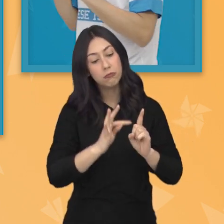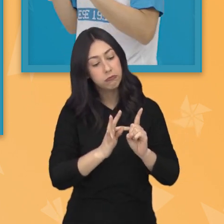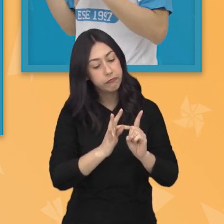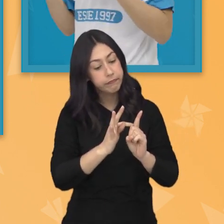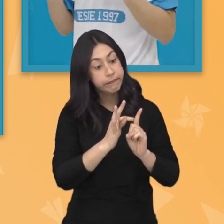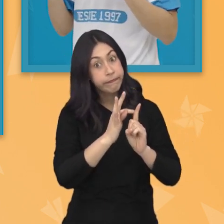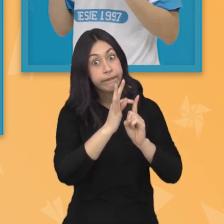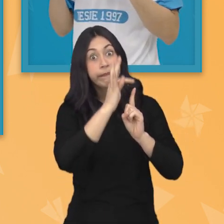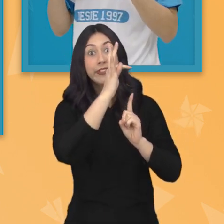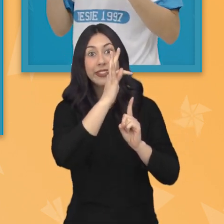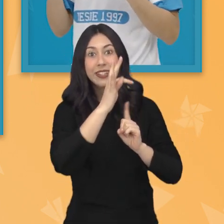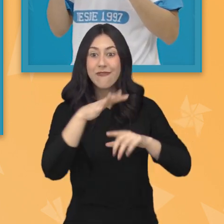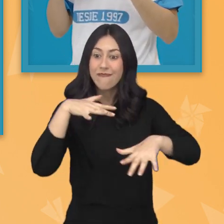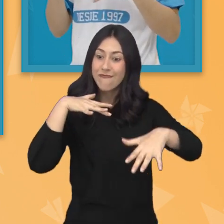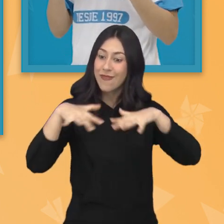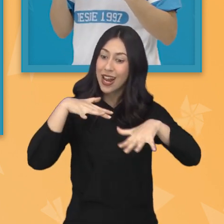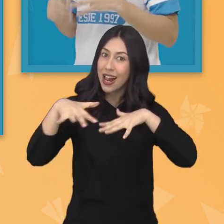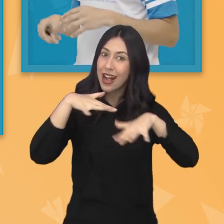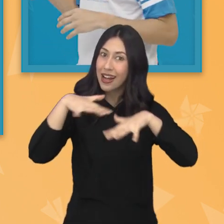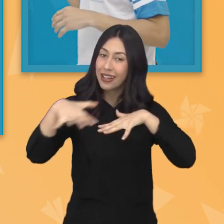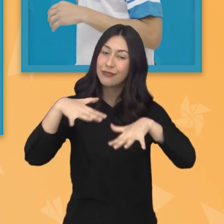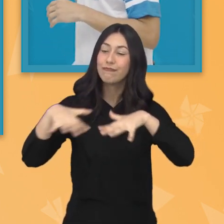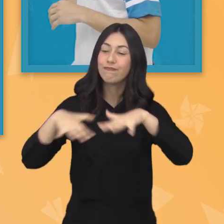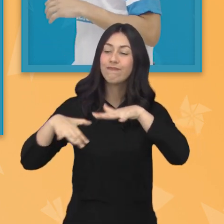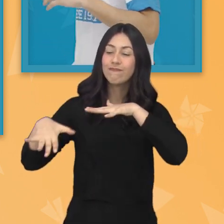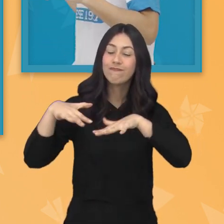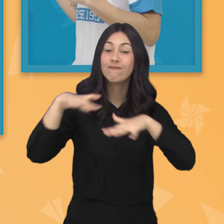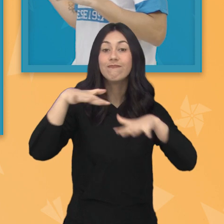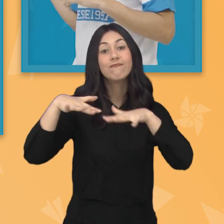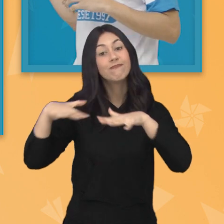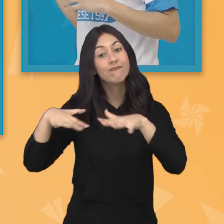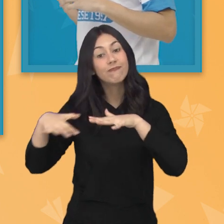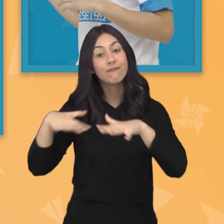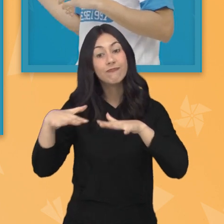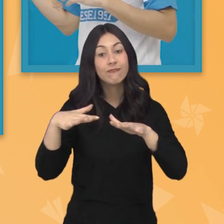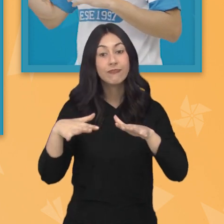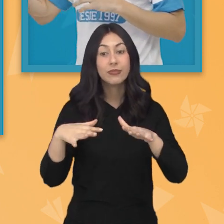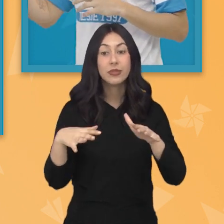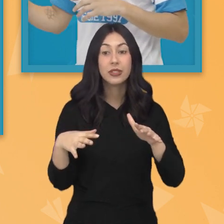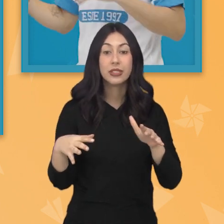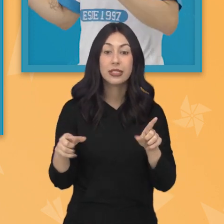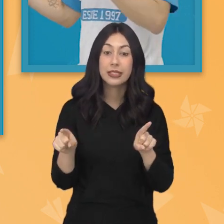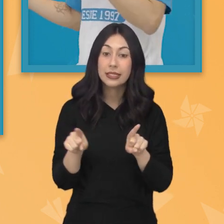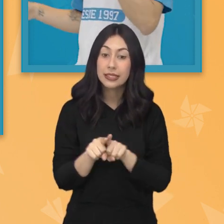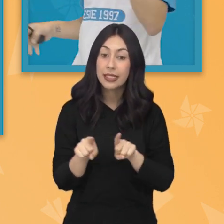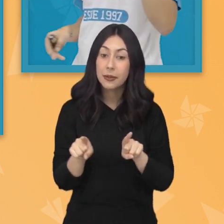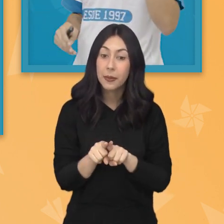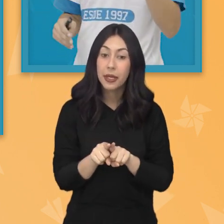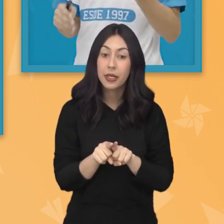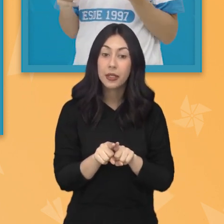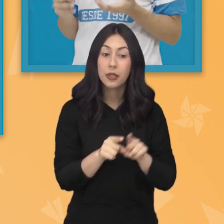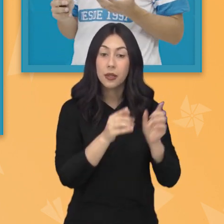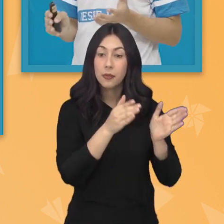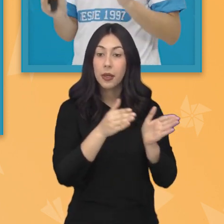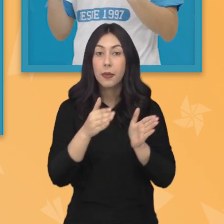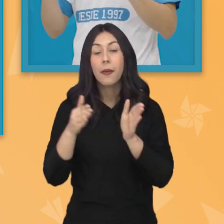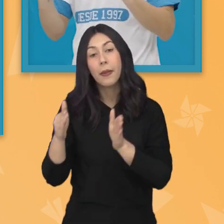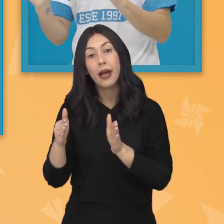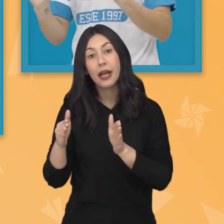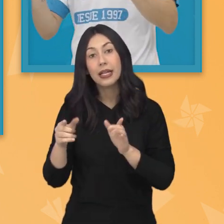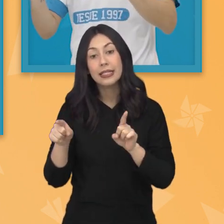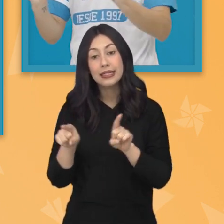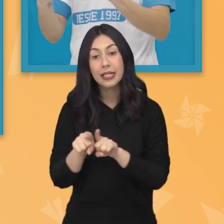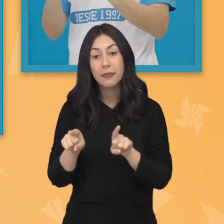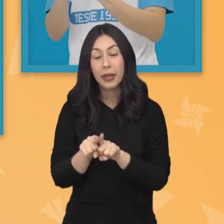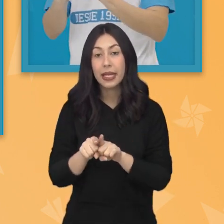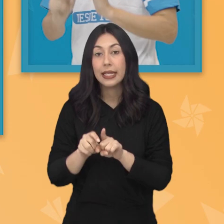átomos, mais intensos fica a agitação deles, enquanto do gás para o estado gasoso há o aumento das forças intermoleculares, por